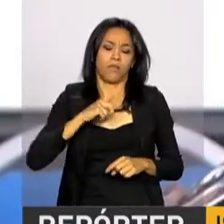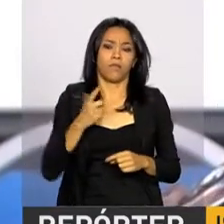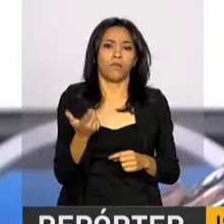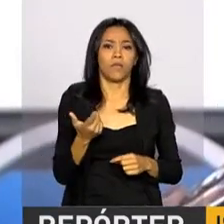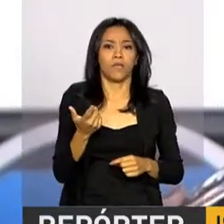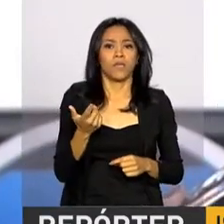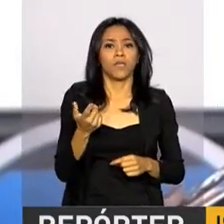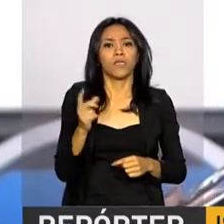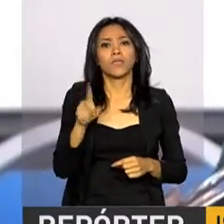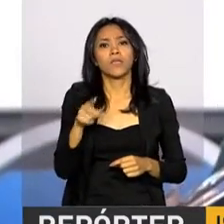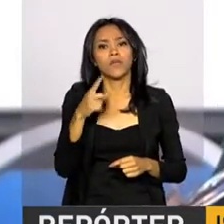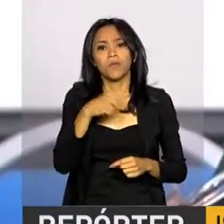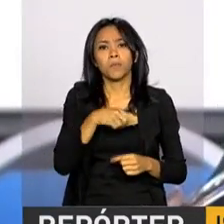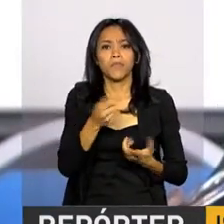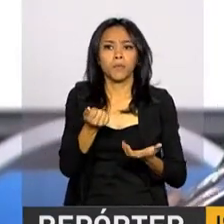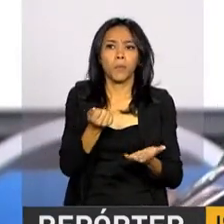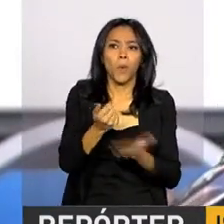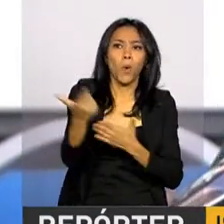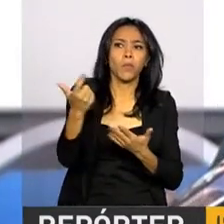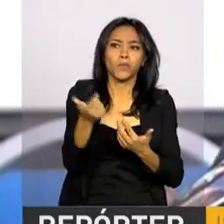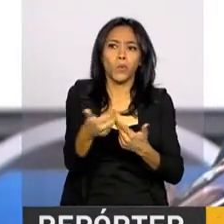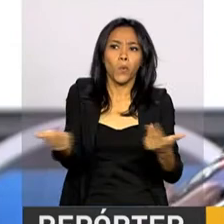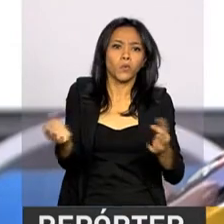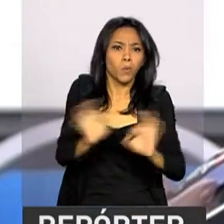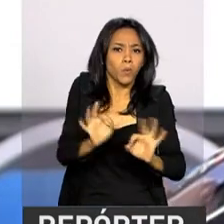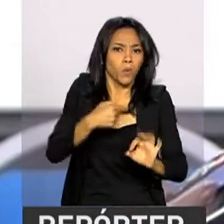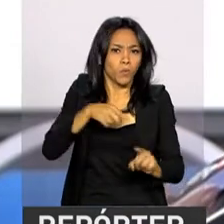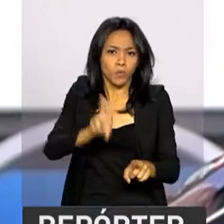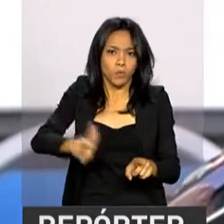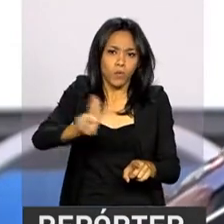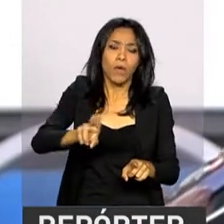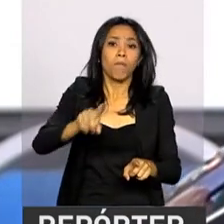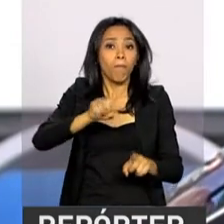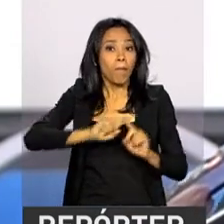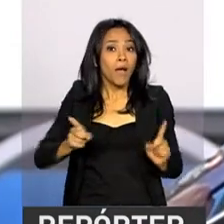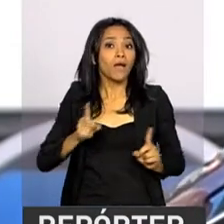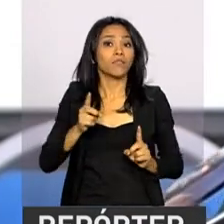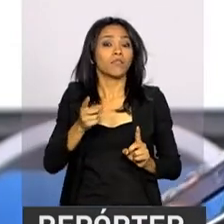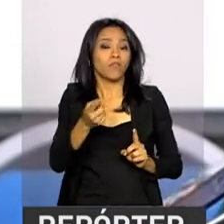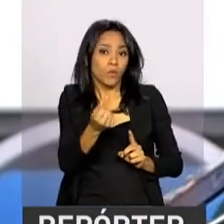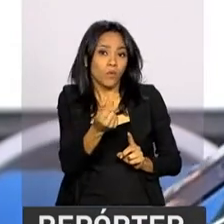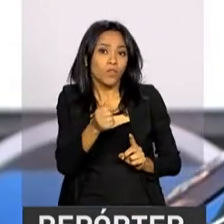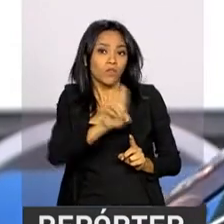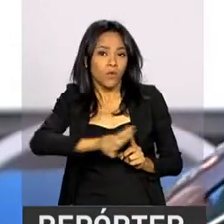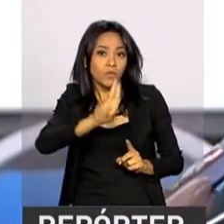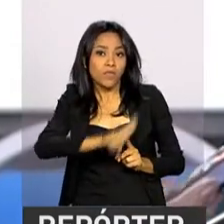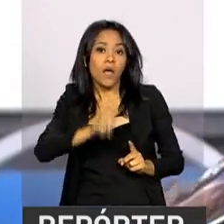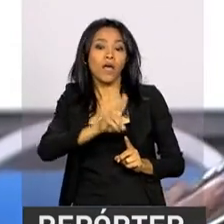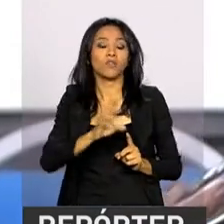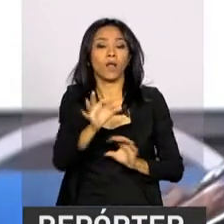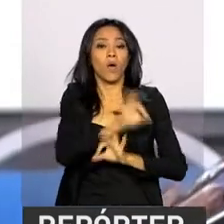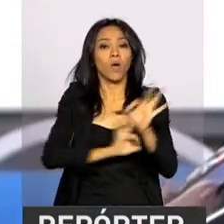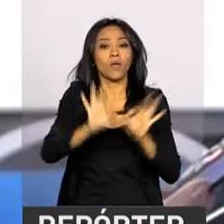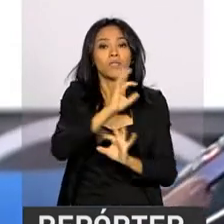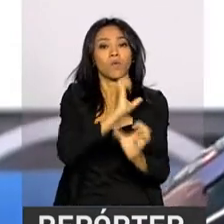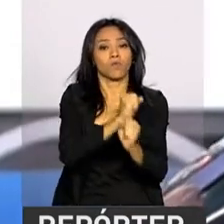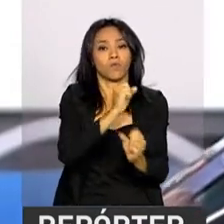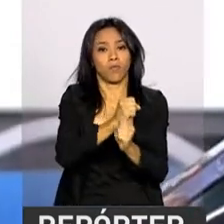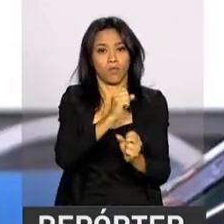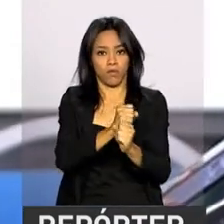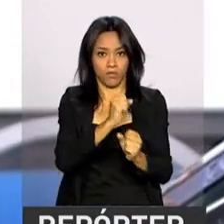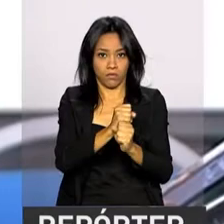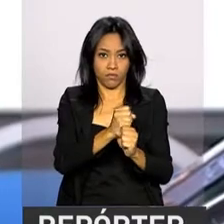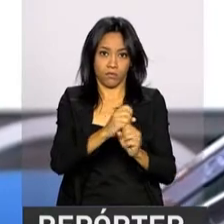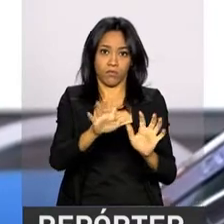observada para a compra de bens ela provavelmente foi utilizada pra organizar o orçamento das famílias e este